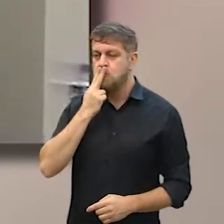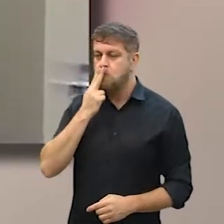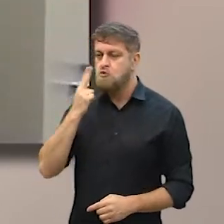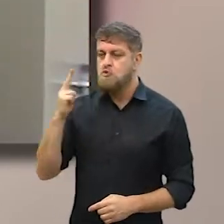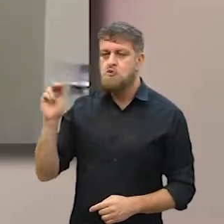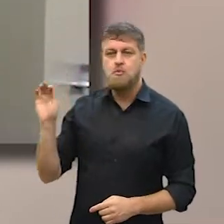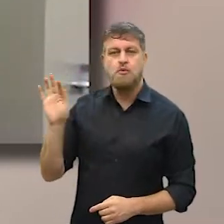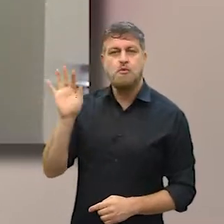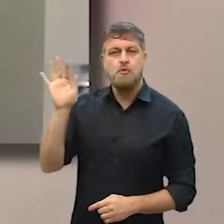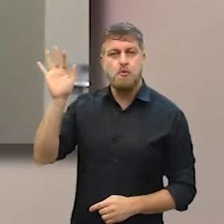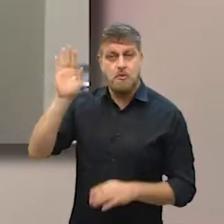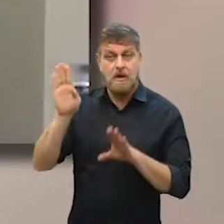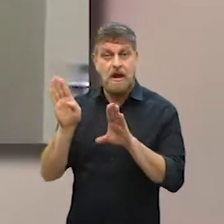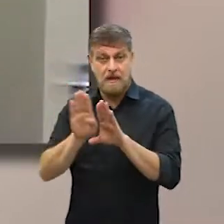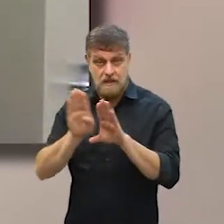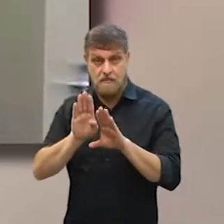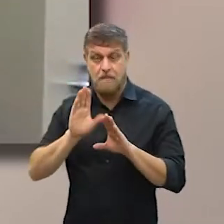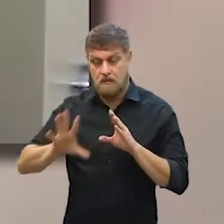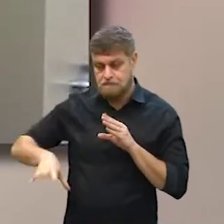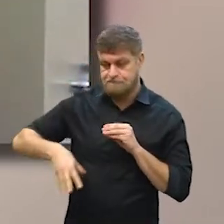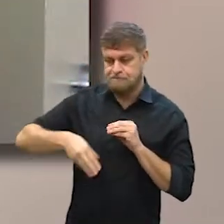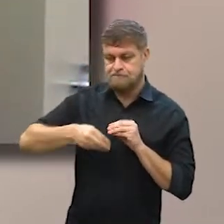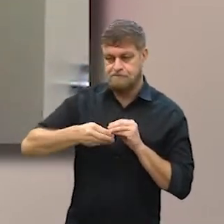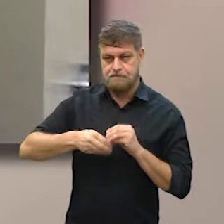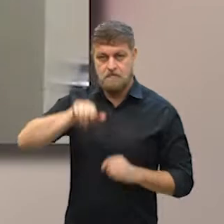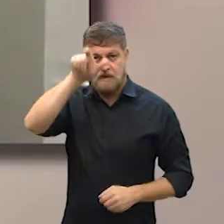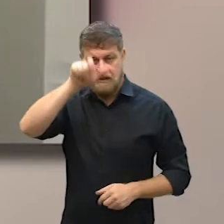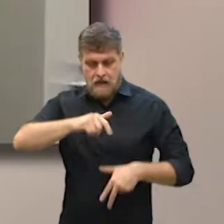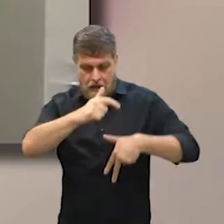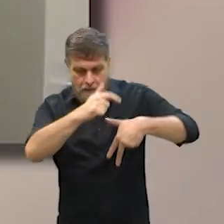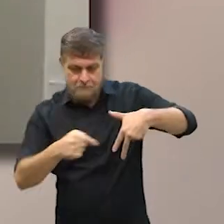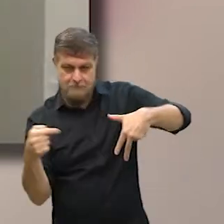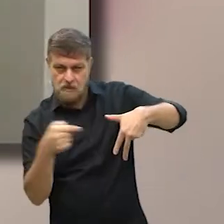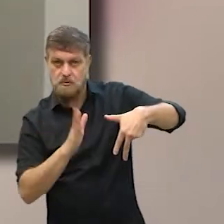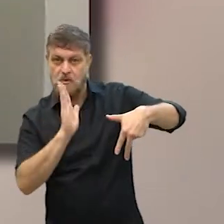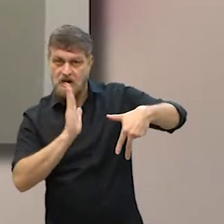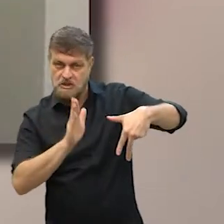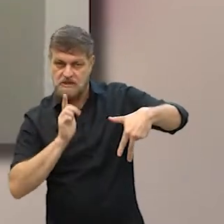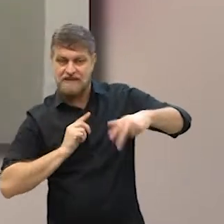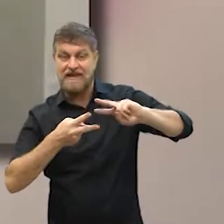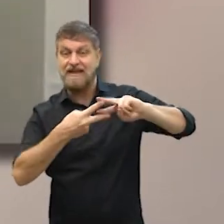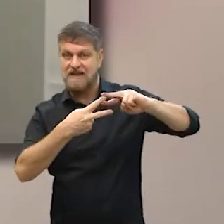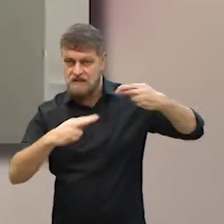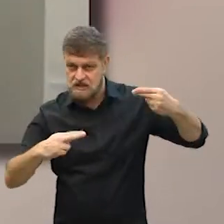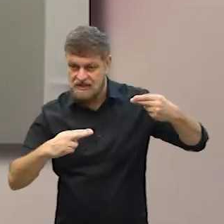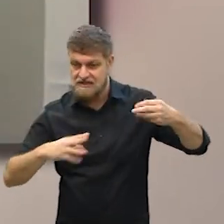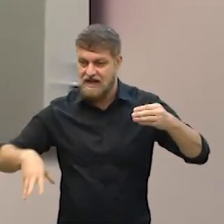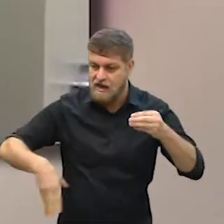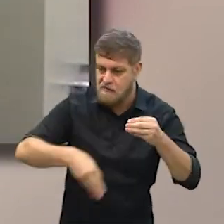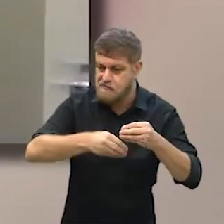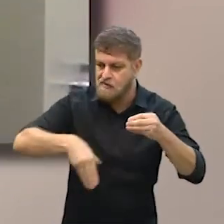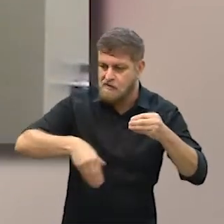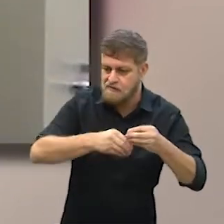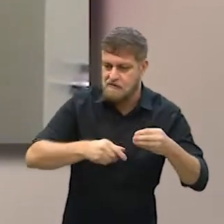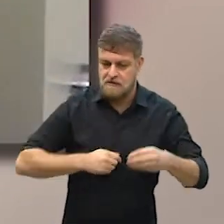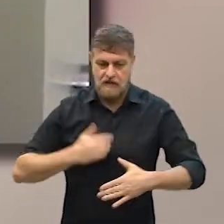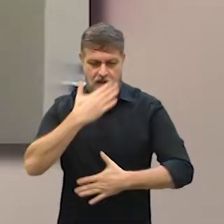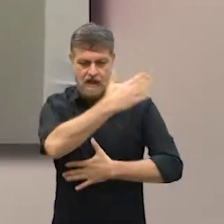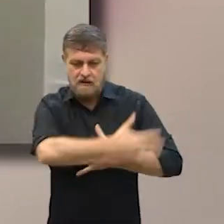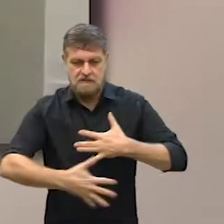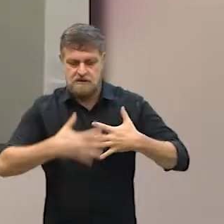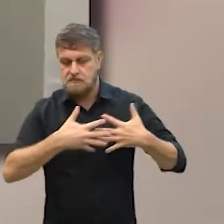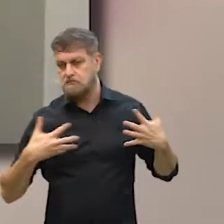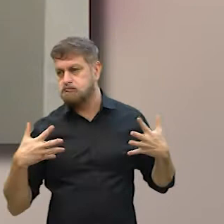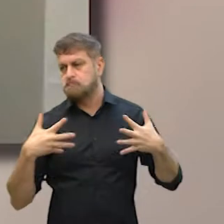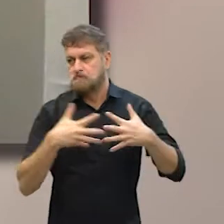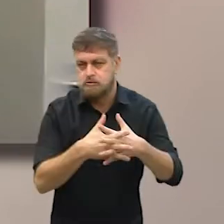tabagismo podem da série fatores adicionados né a uma pessoa que tem aquela tendência genética a fazer esse desequilíbrio